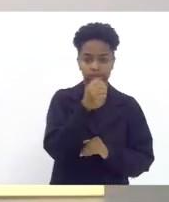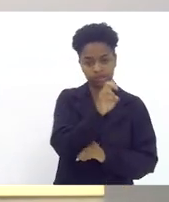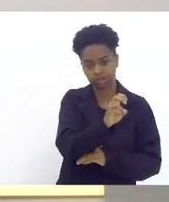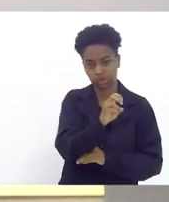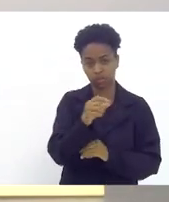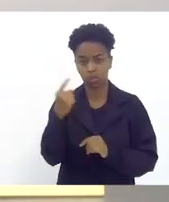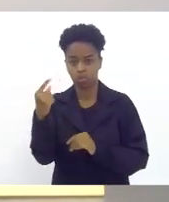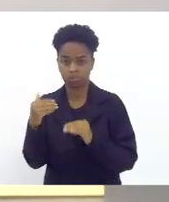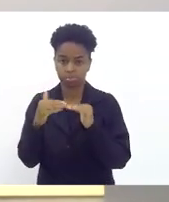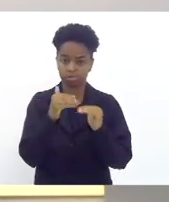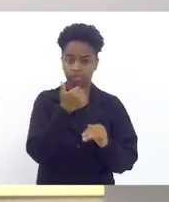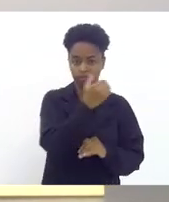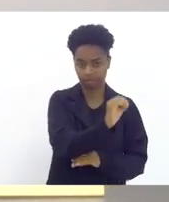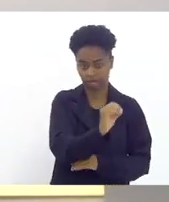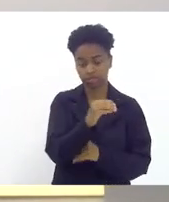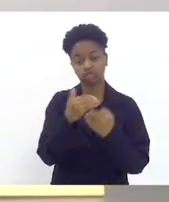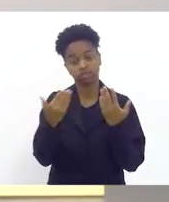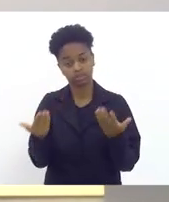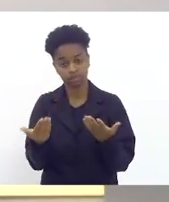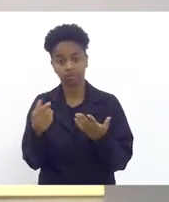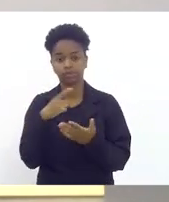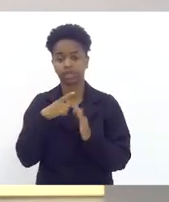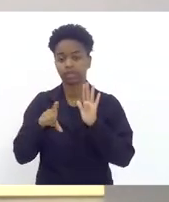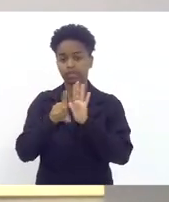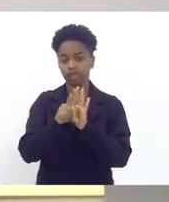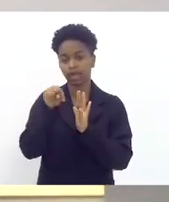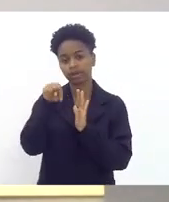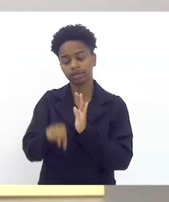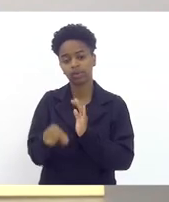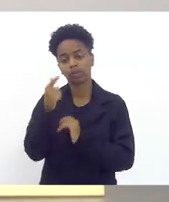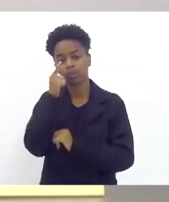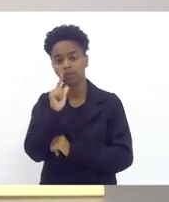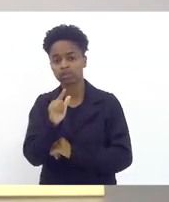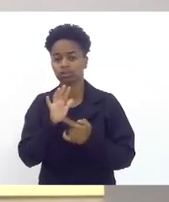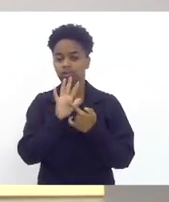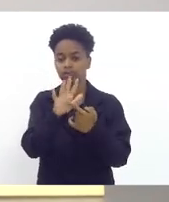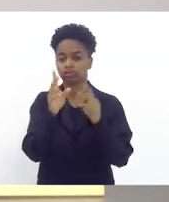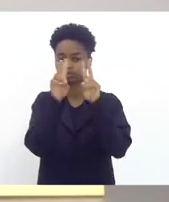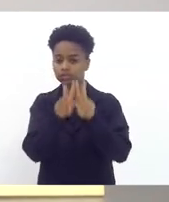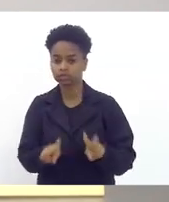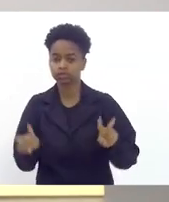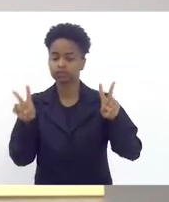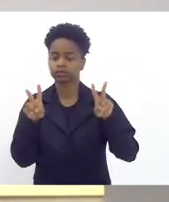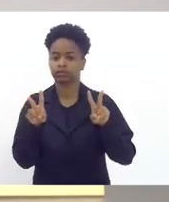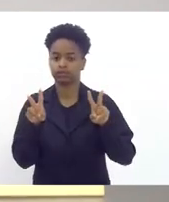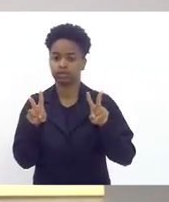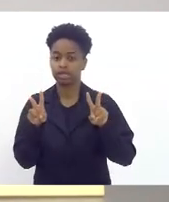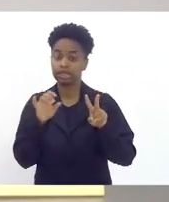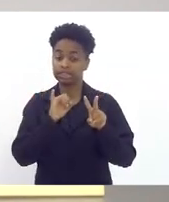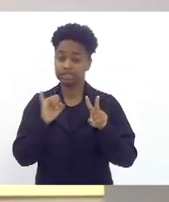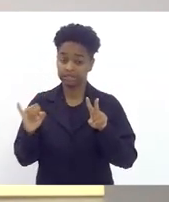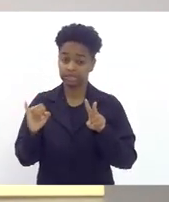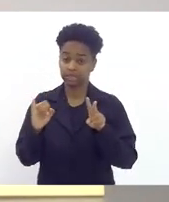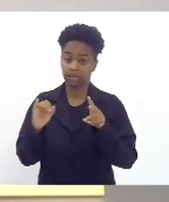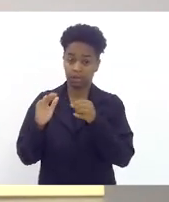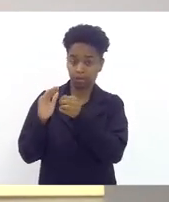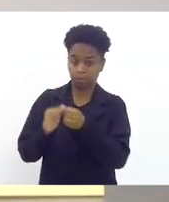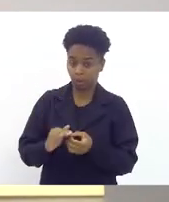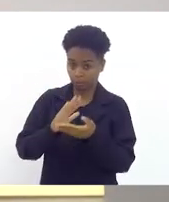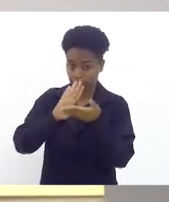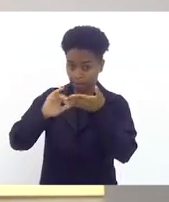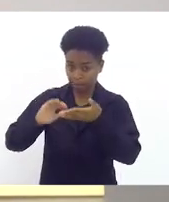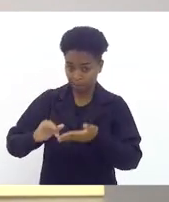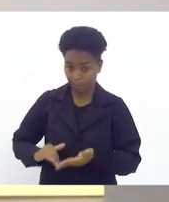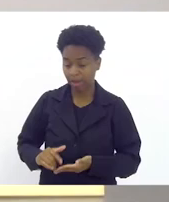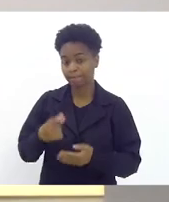dependendo da fitofisionomia Então a gente tem uma legislação aqui que consegue trazer essa visão de ou vendo supressão ter uma reposição